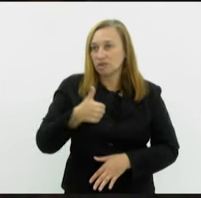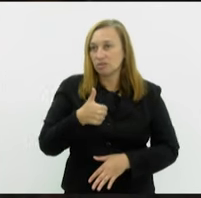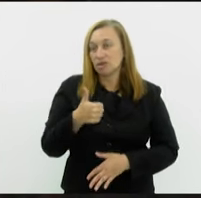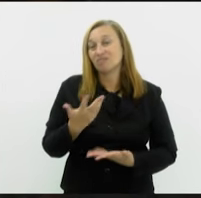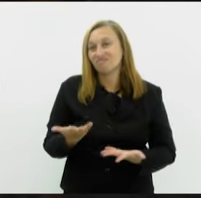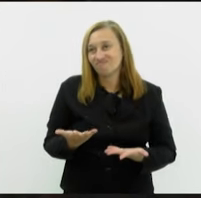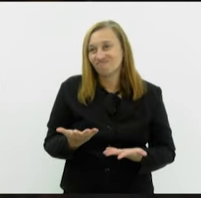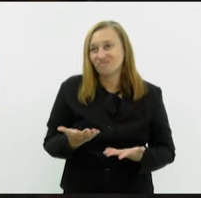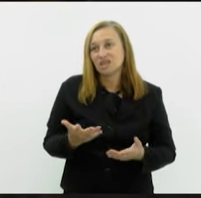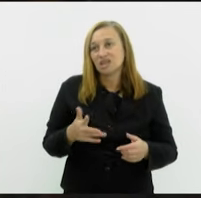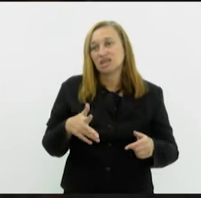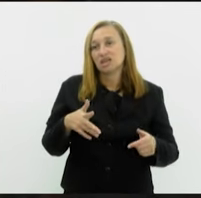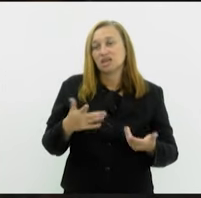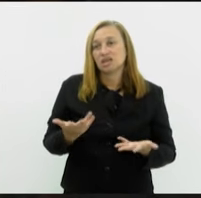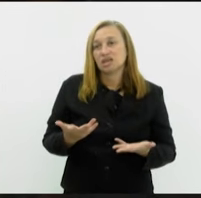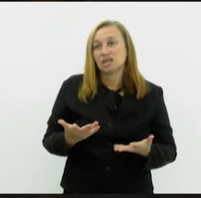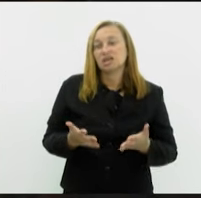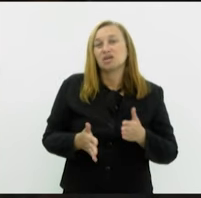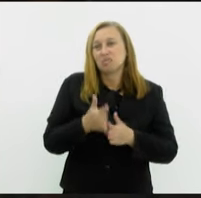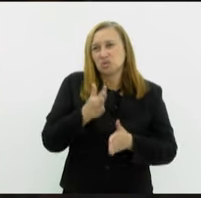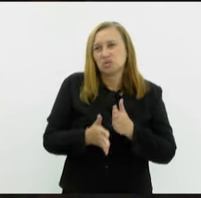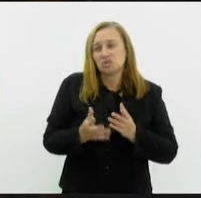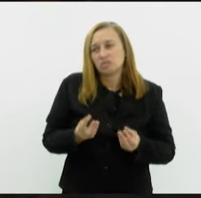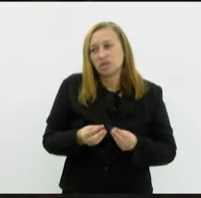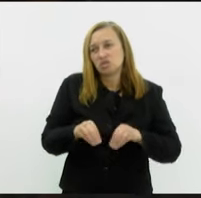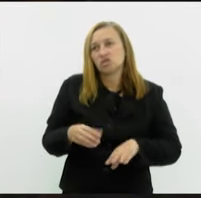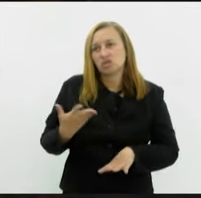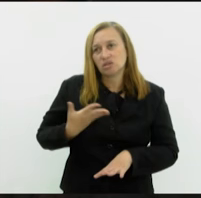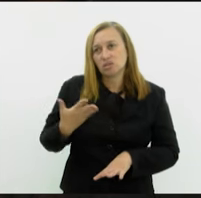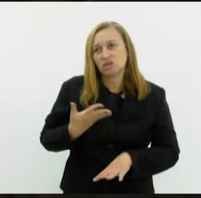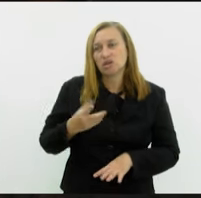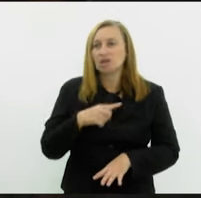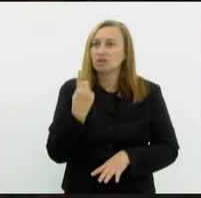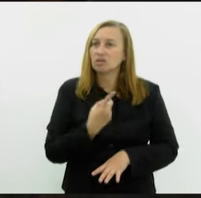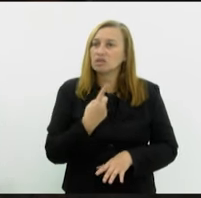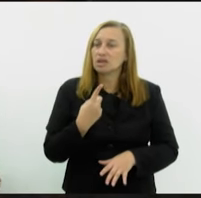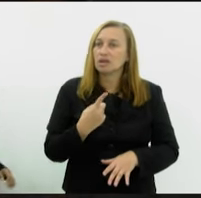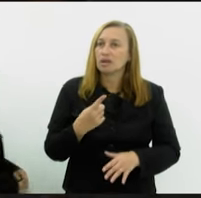acaba fazendo debates que na nossa presidência a gente não tem